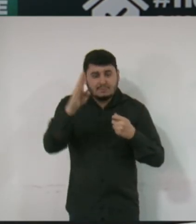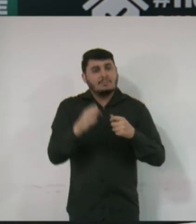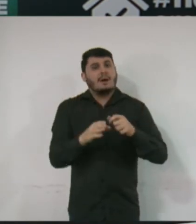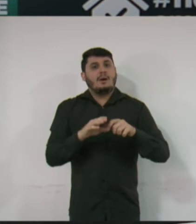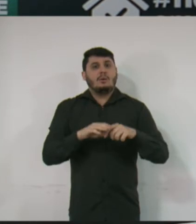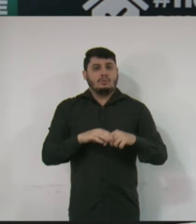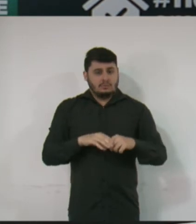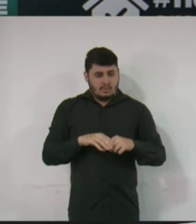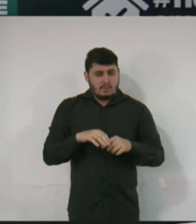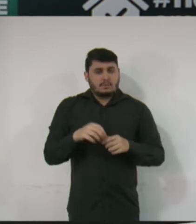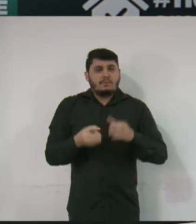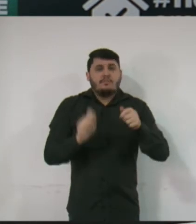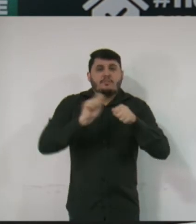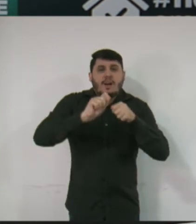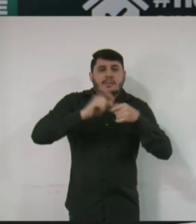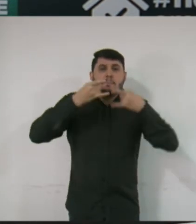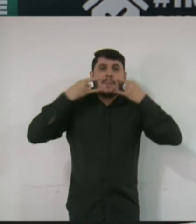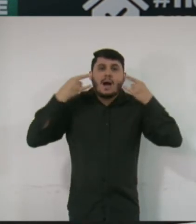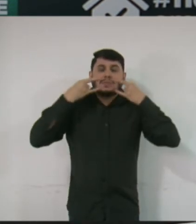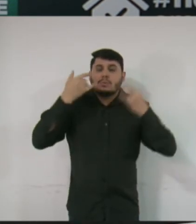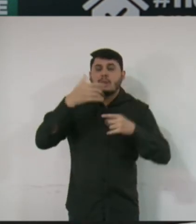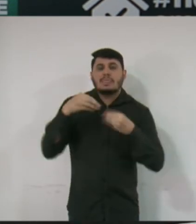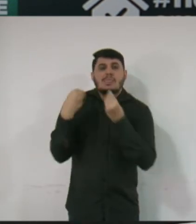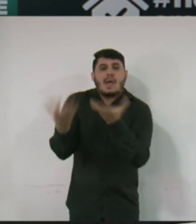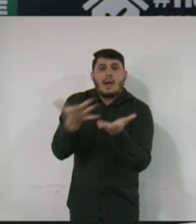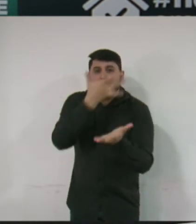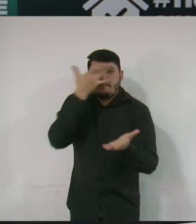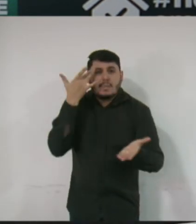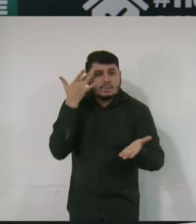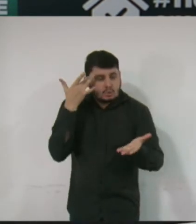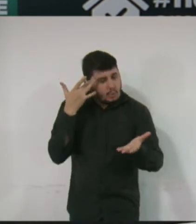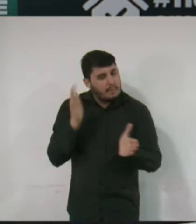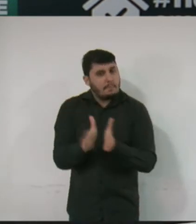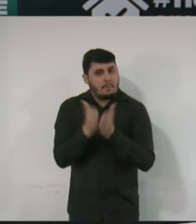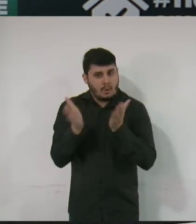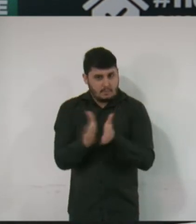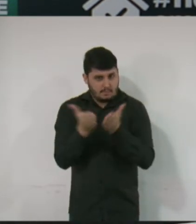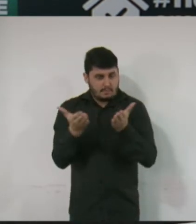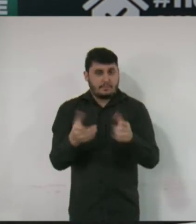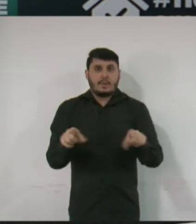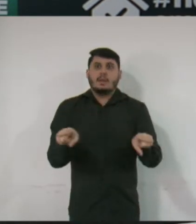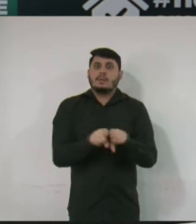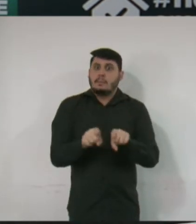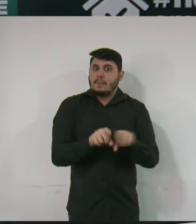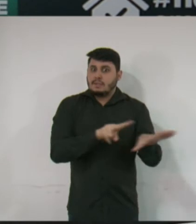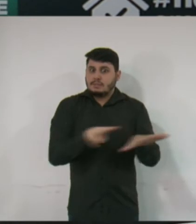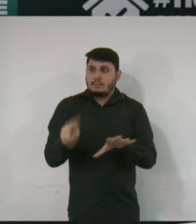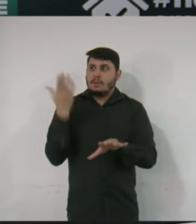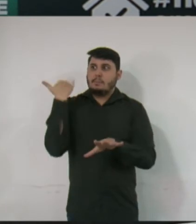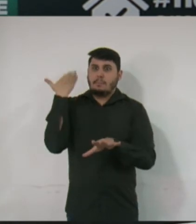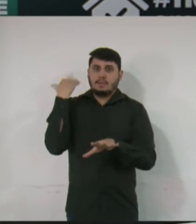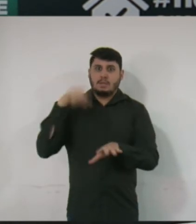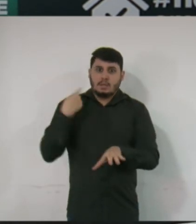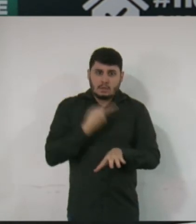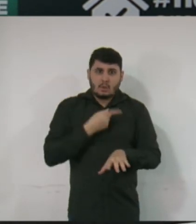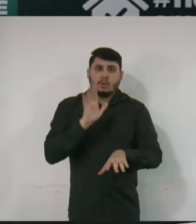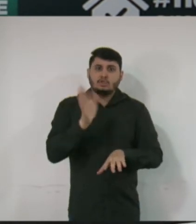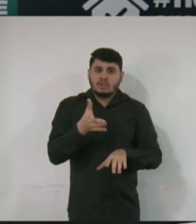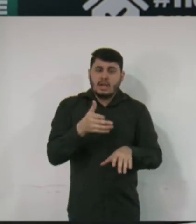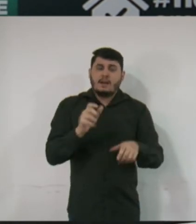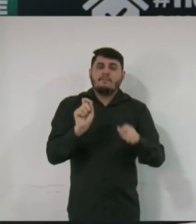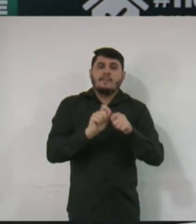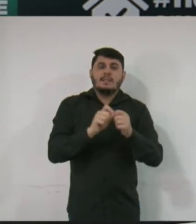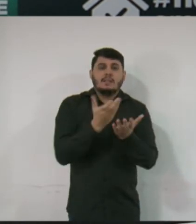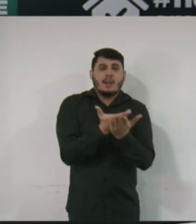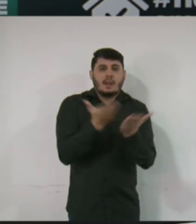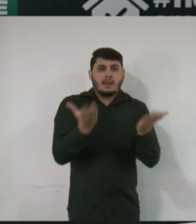distribuição para as pessoas que mais precisam. A gente também, na semana passada, licitou aqui a